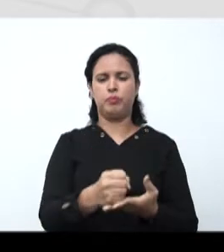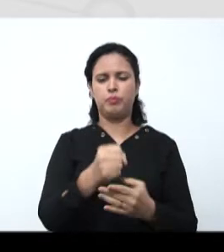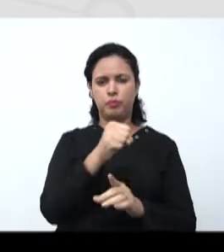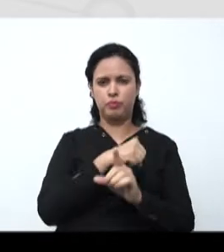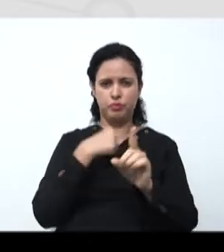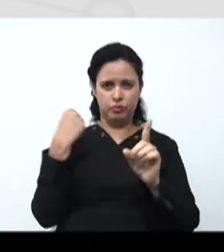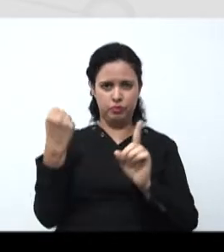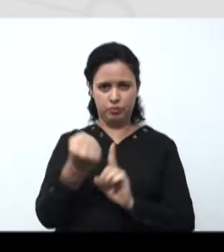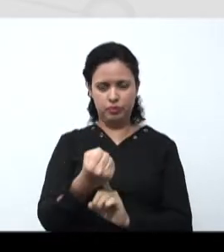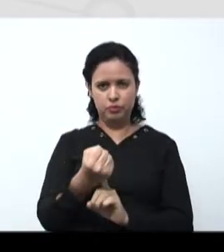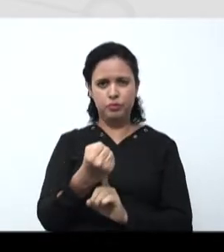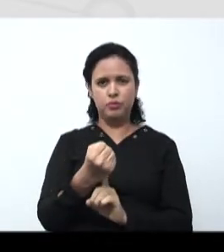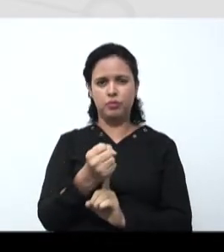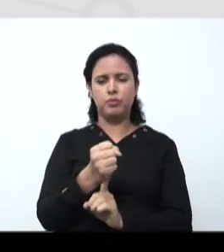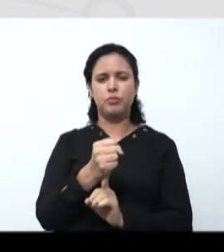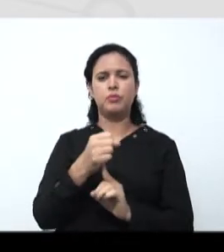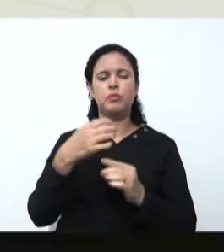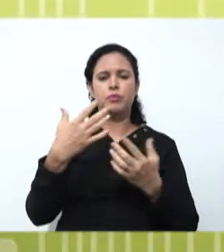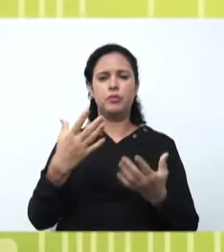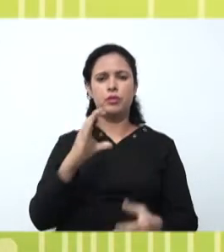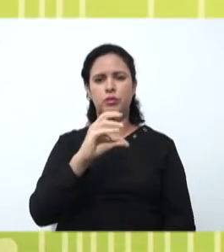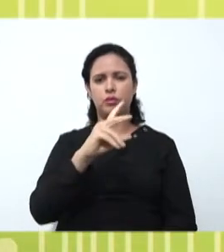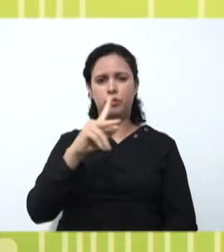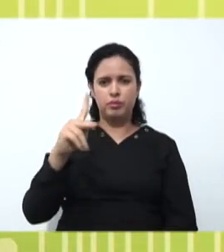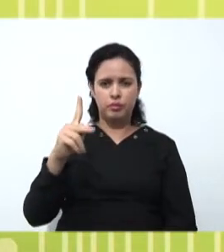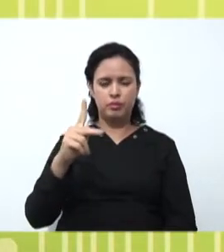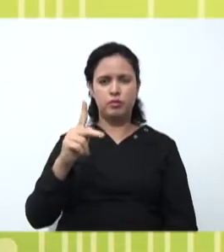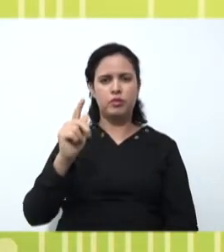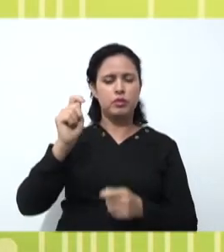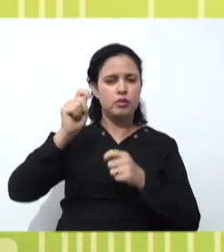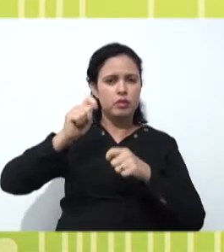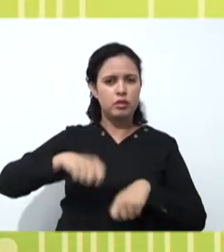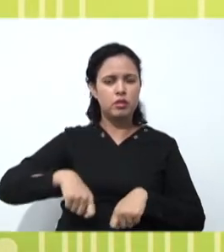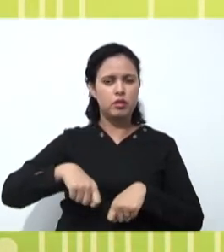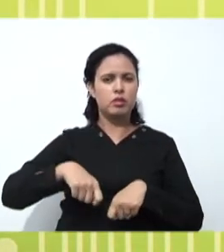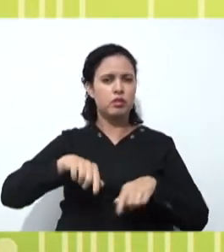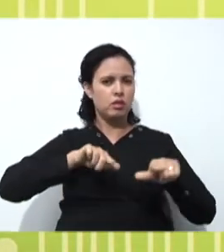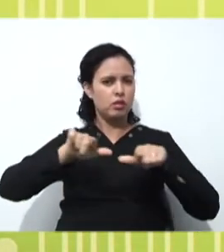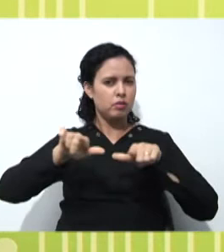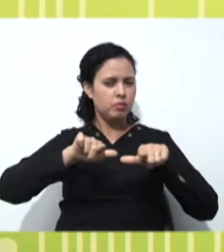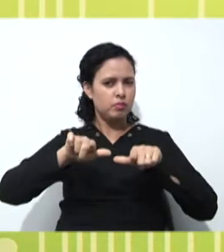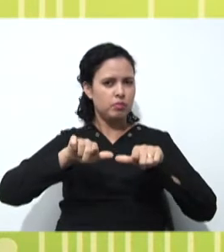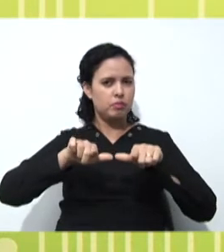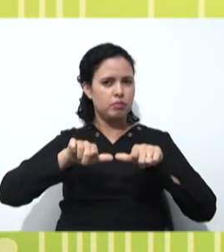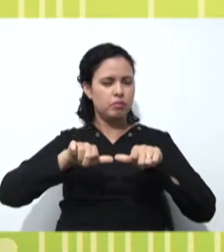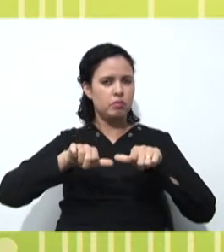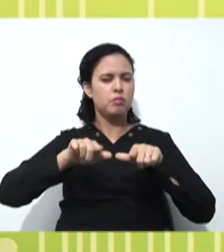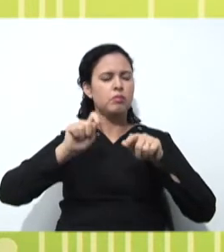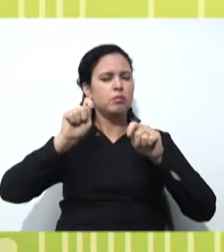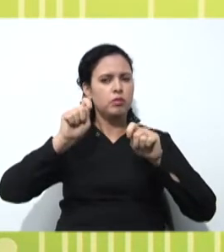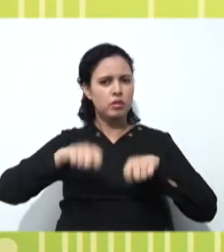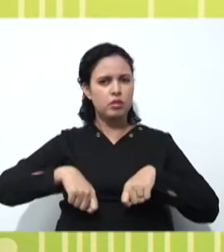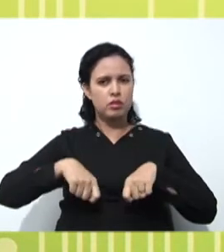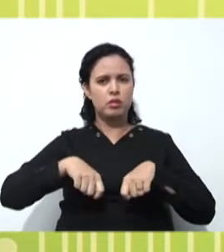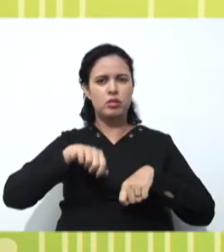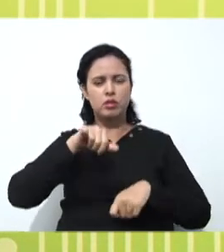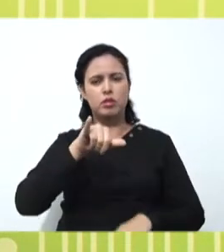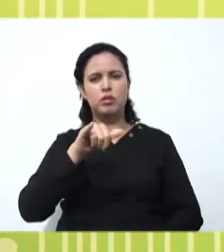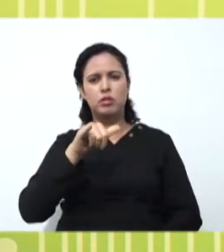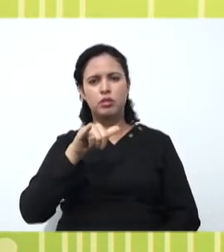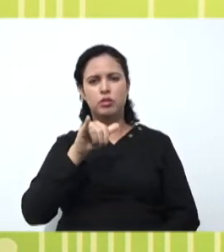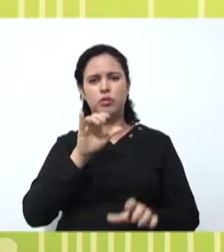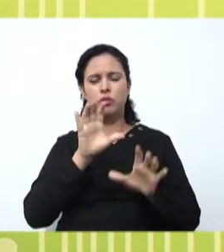como um todo. Uma cooperativa, ela pode ser de serviço? Pode. Se eu juntar 10